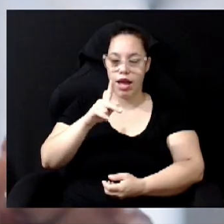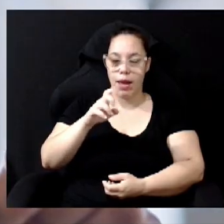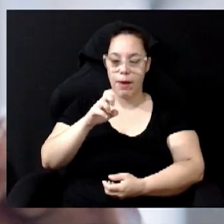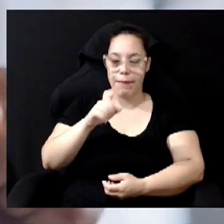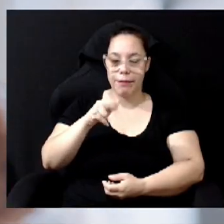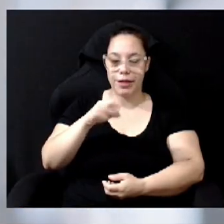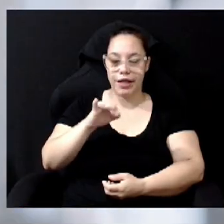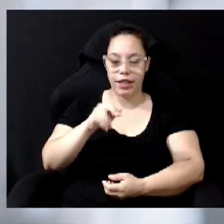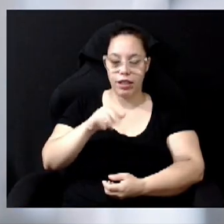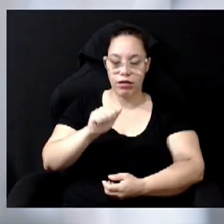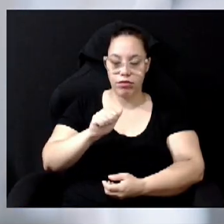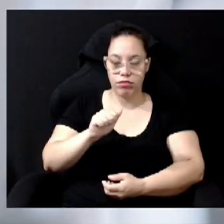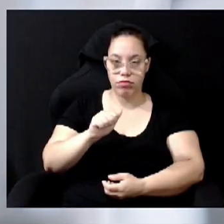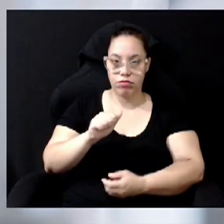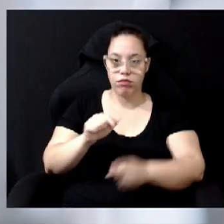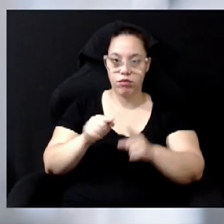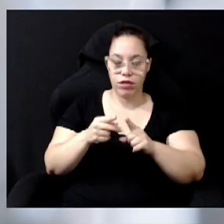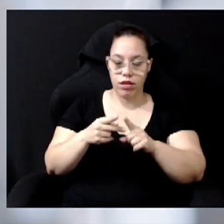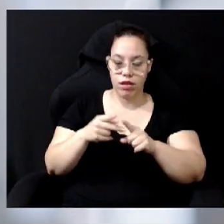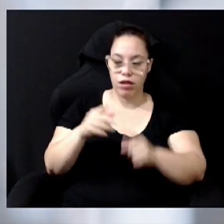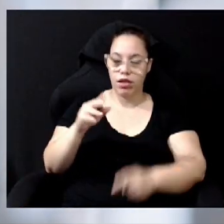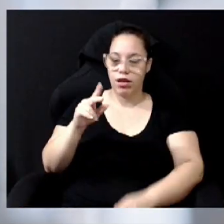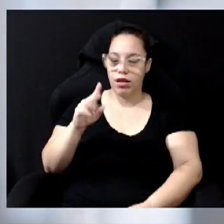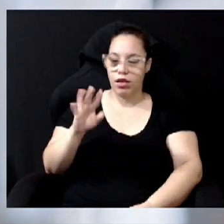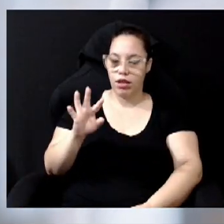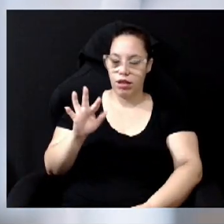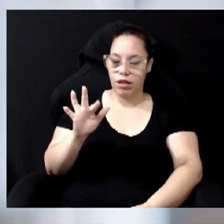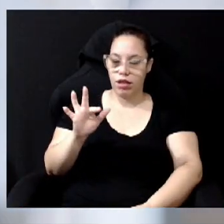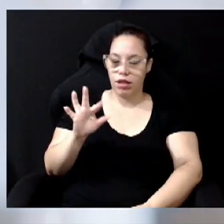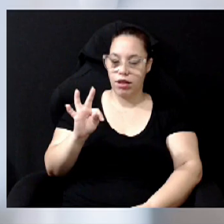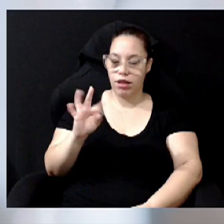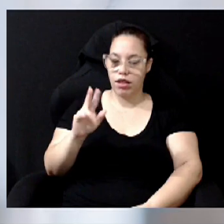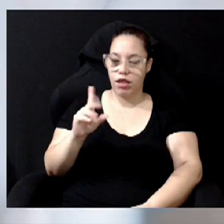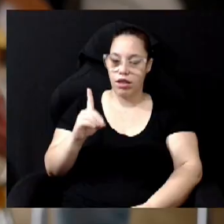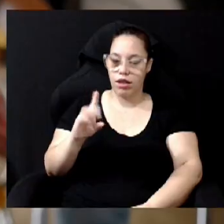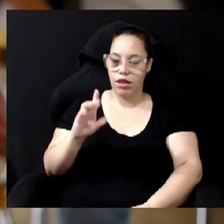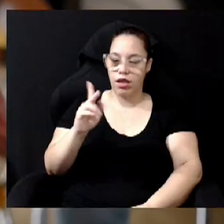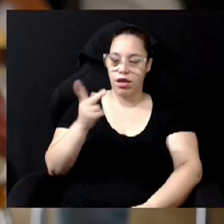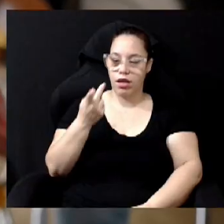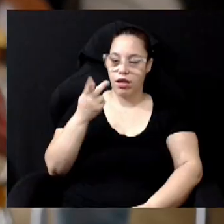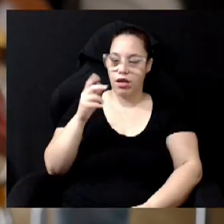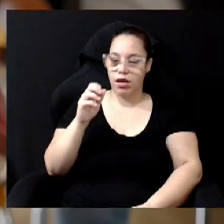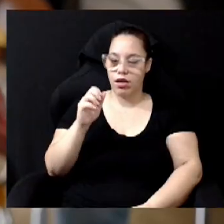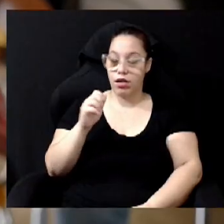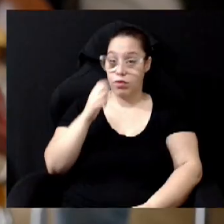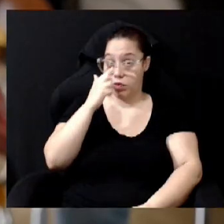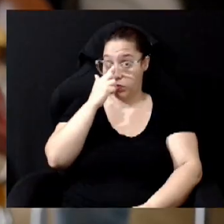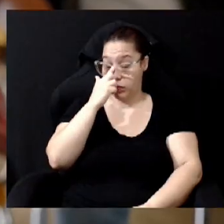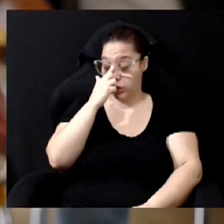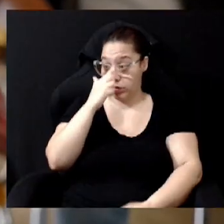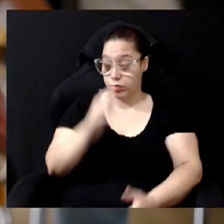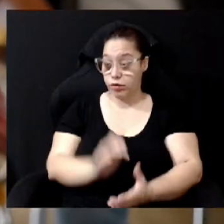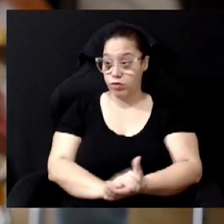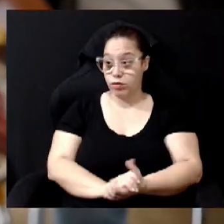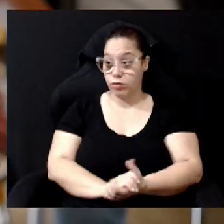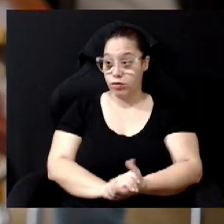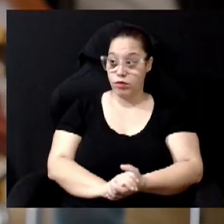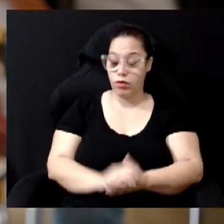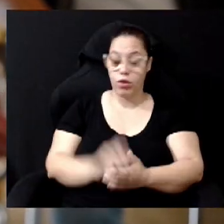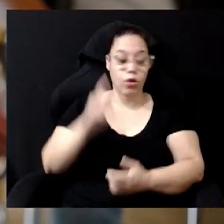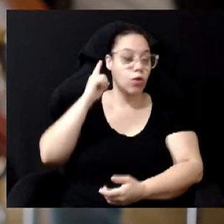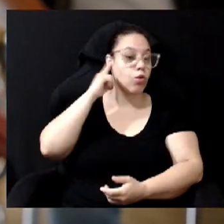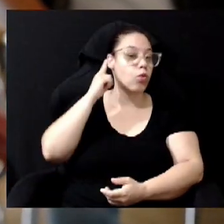esquizofrenia, TDAH, o transtorno do déficit de atenção com hiperatividade, surdez e